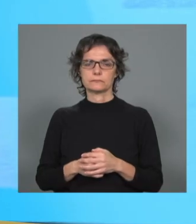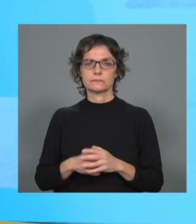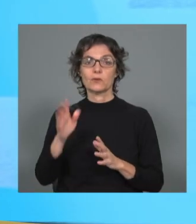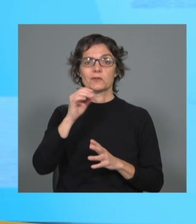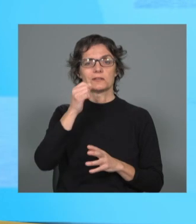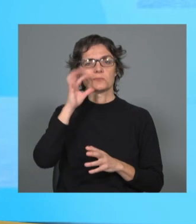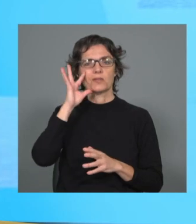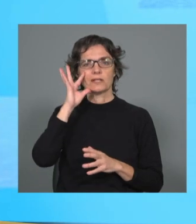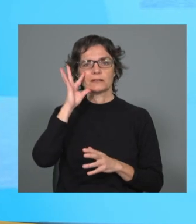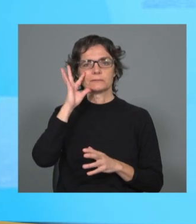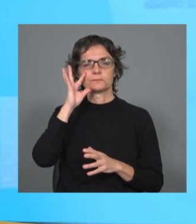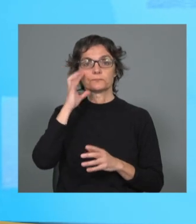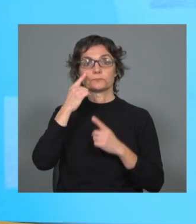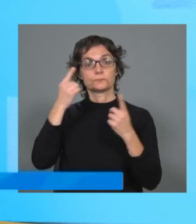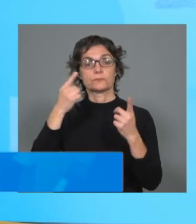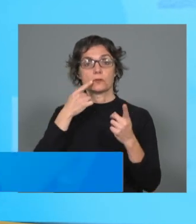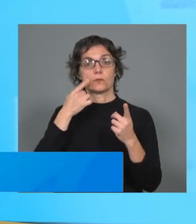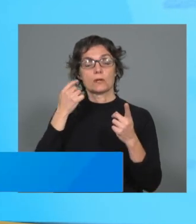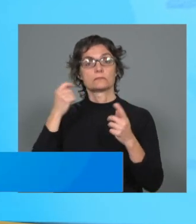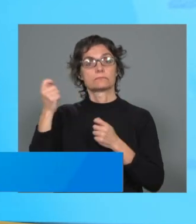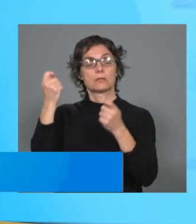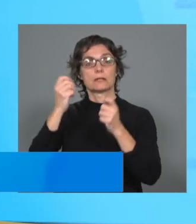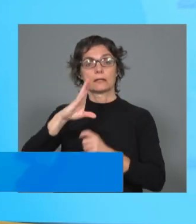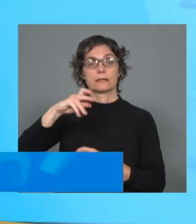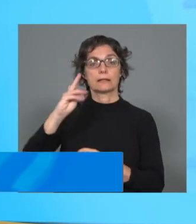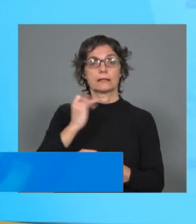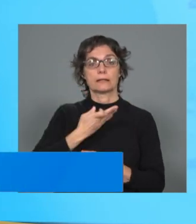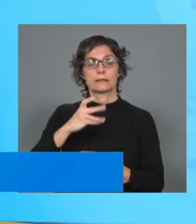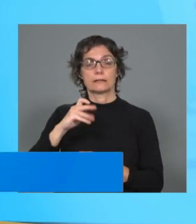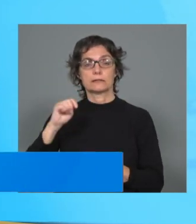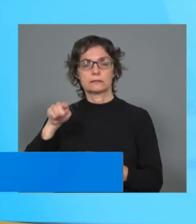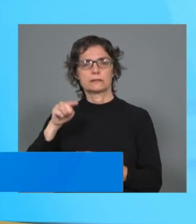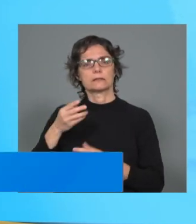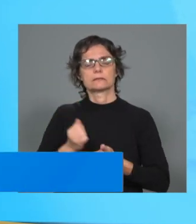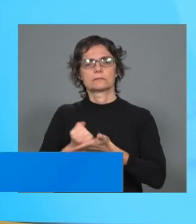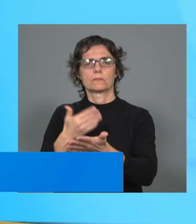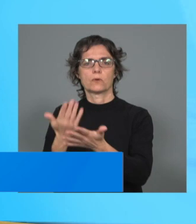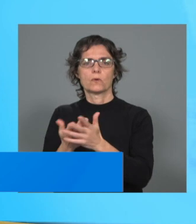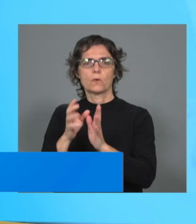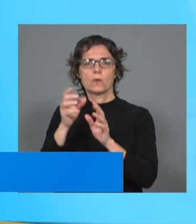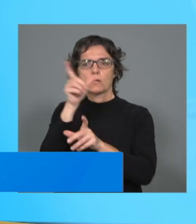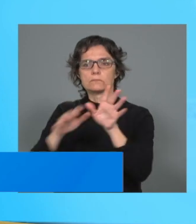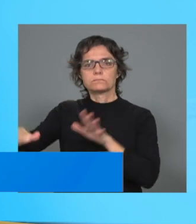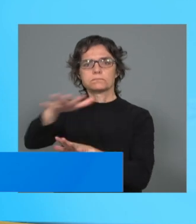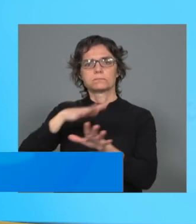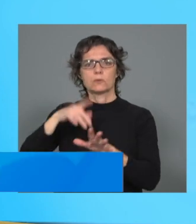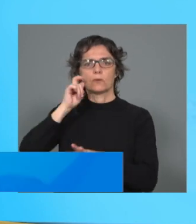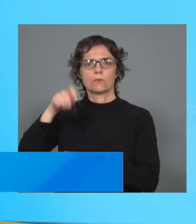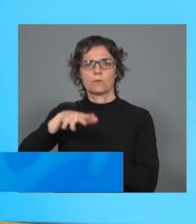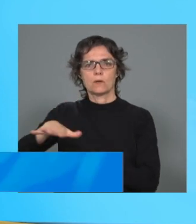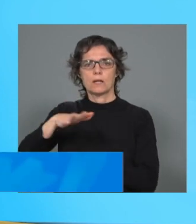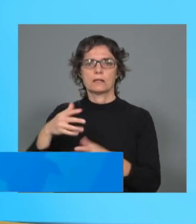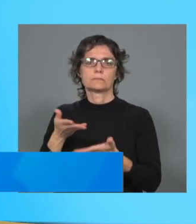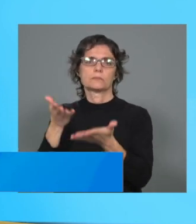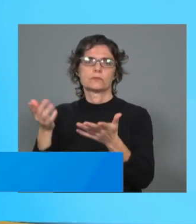Olá, muito boa tarde. Foi apresentada esta quarta-feira a campanha da Caritas de apoio à população da Ucrânia, uma forma de ajudar vítimas da guerra,